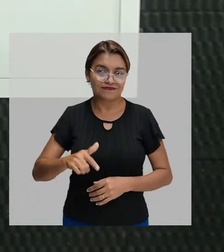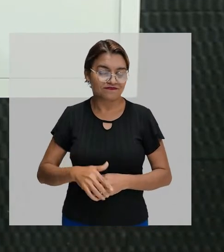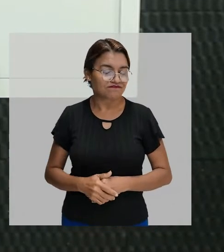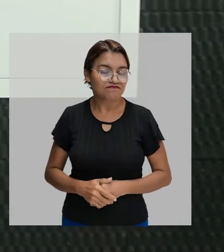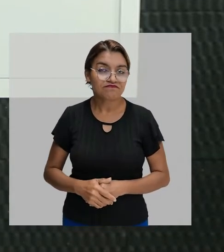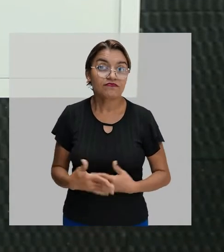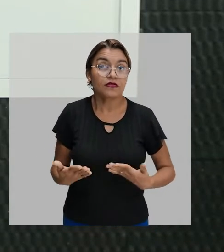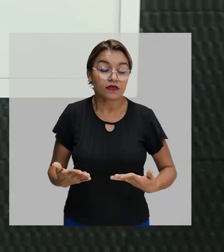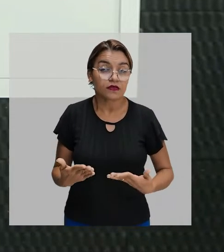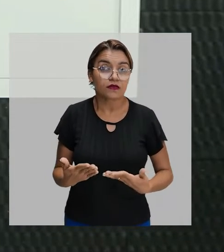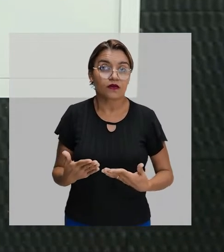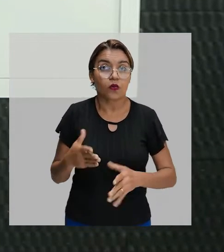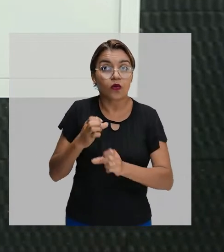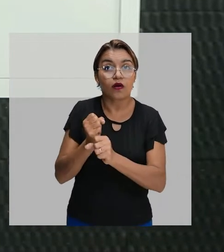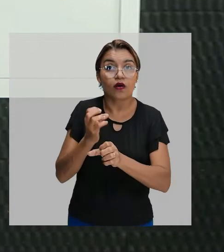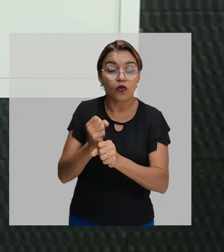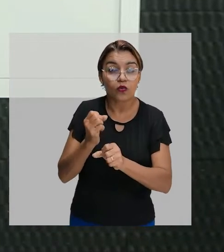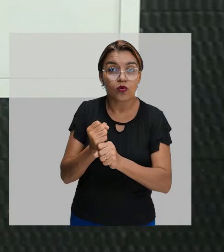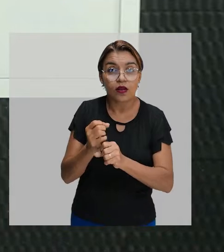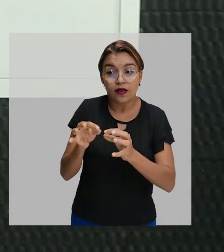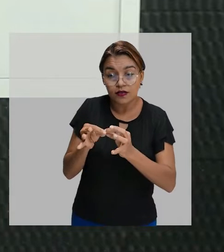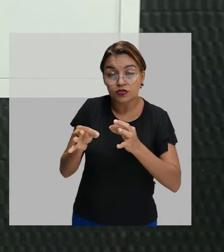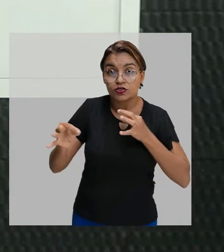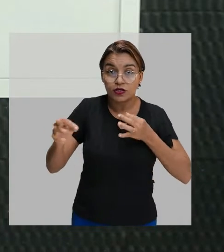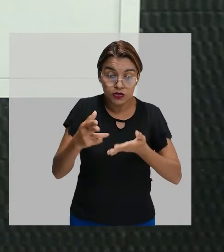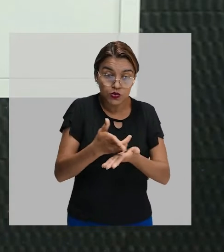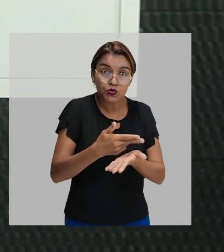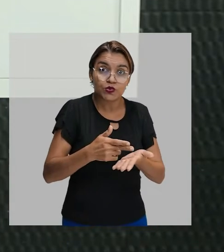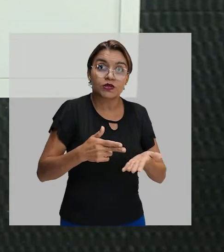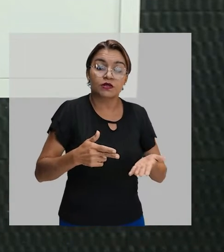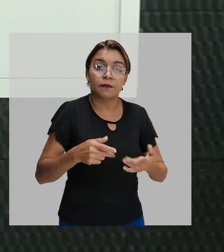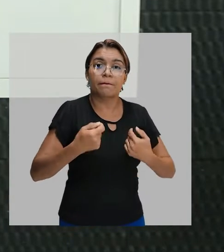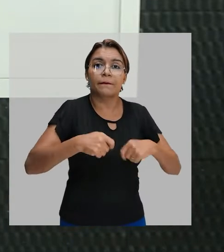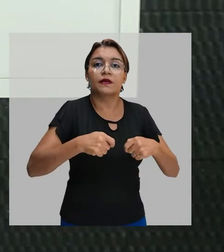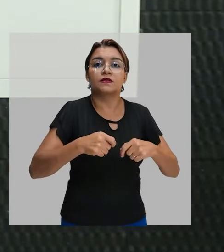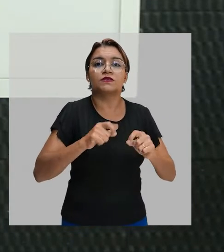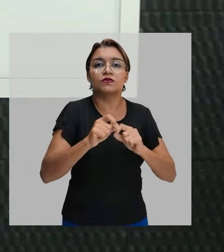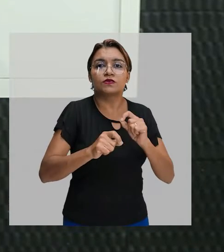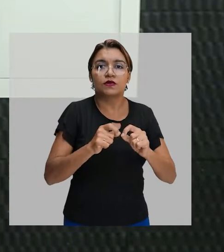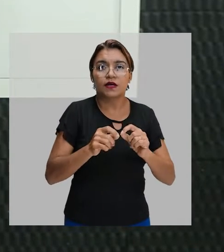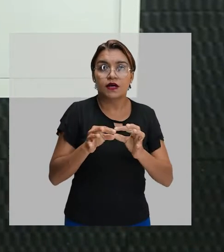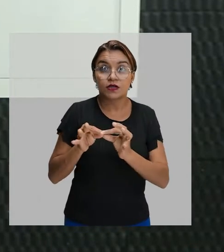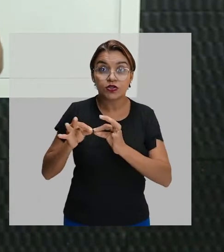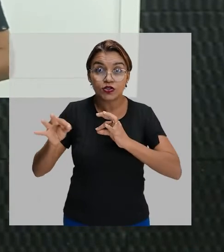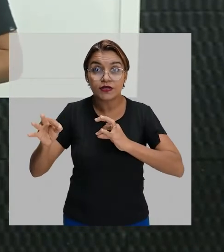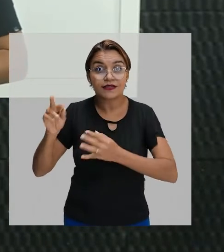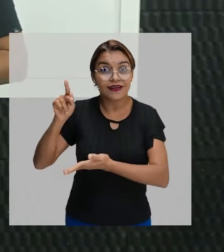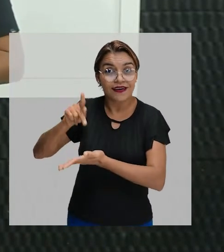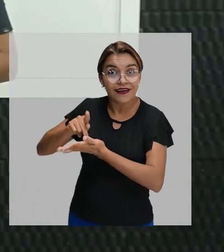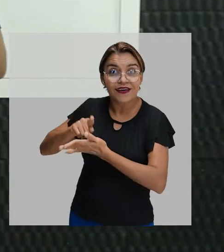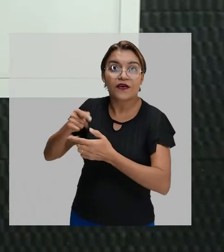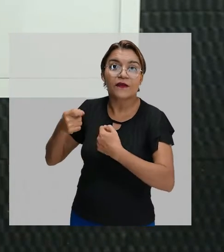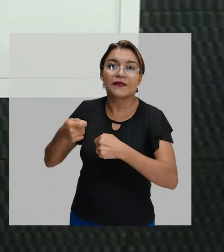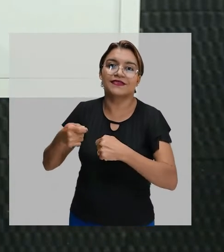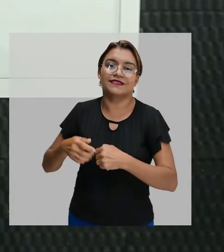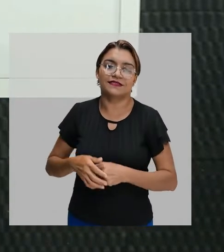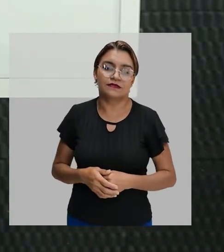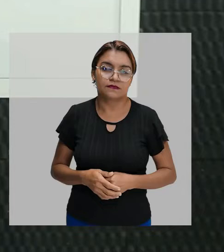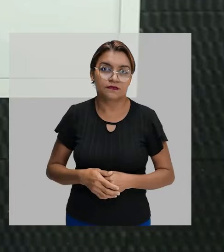então pra que eu possa calcular essa distância no desenho aqui eu preciso da distância real